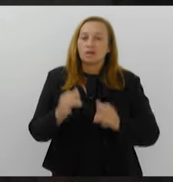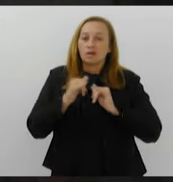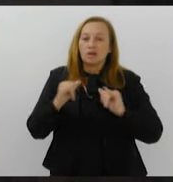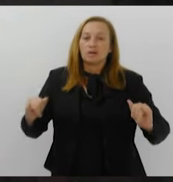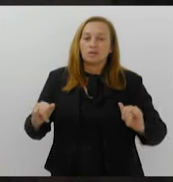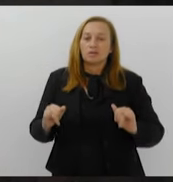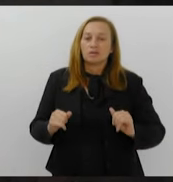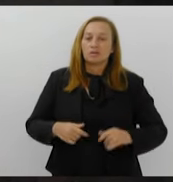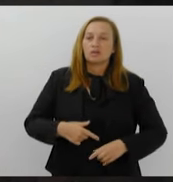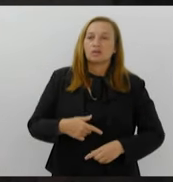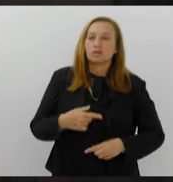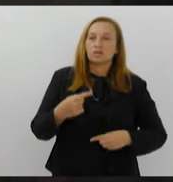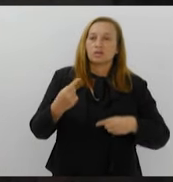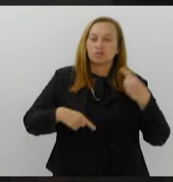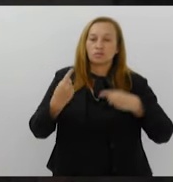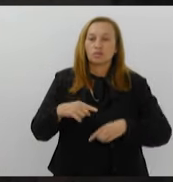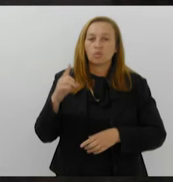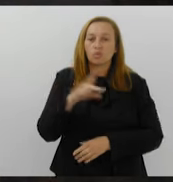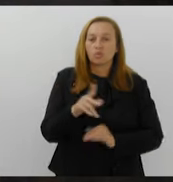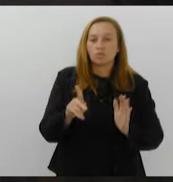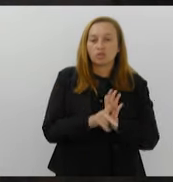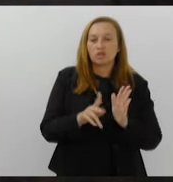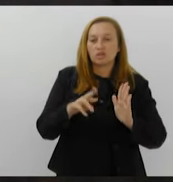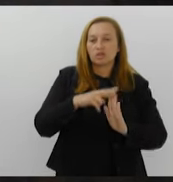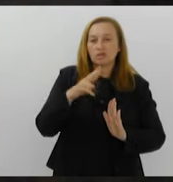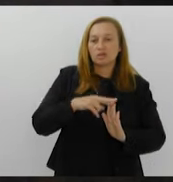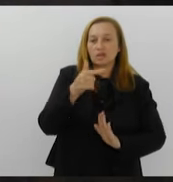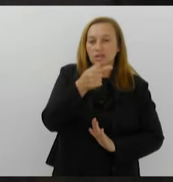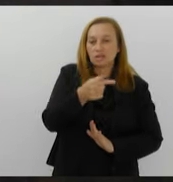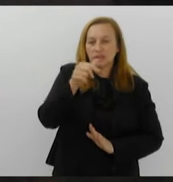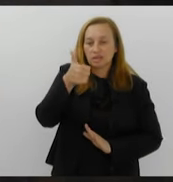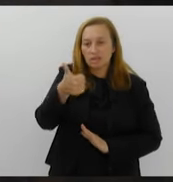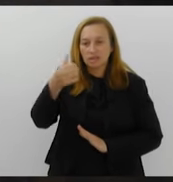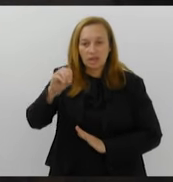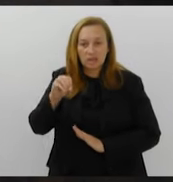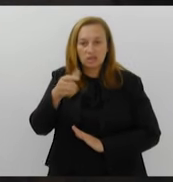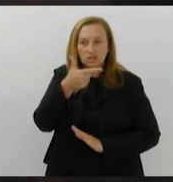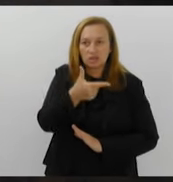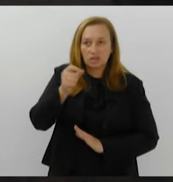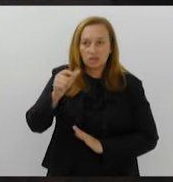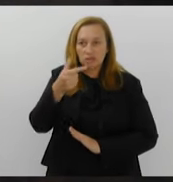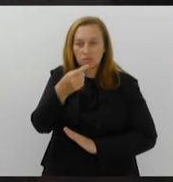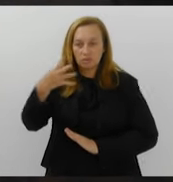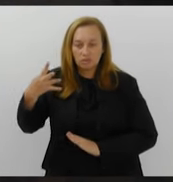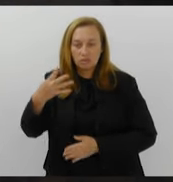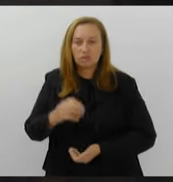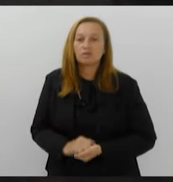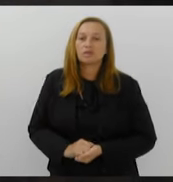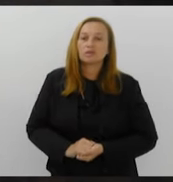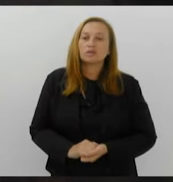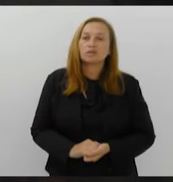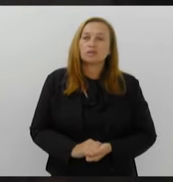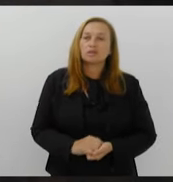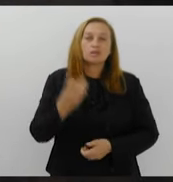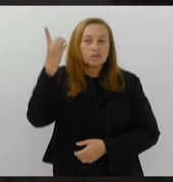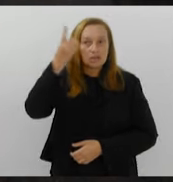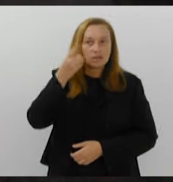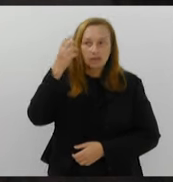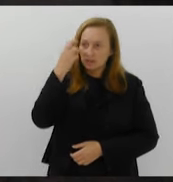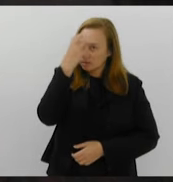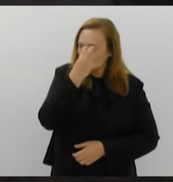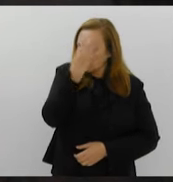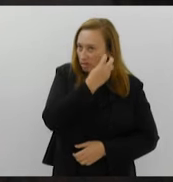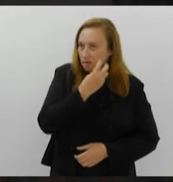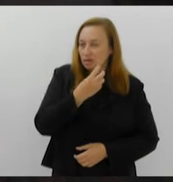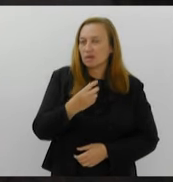Anuncio, em discussão única, projeto de resolução número 710, de 2024, de autoria deputada Verônica Lima,